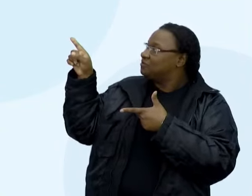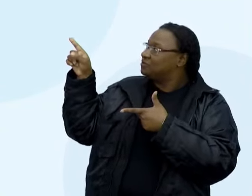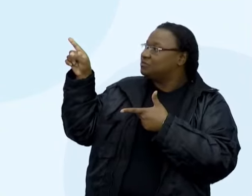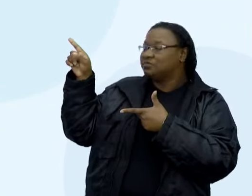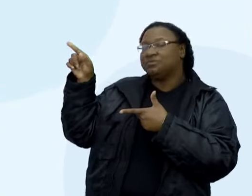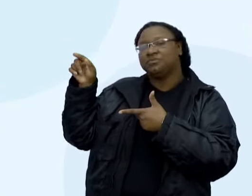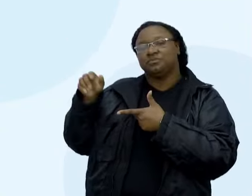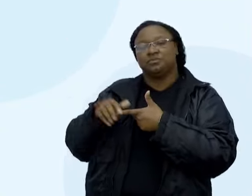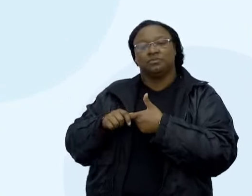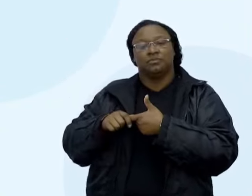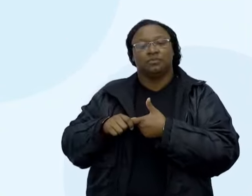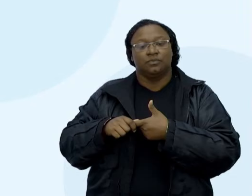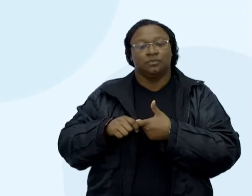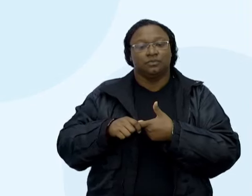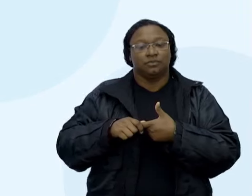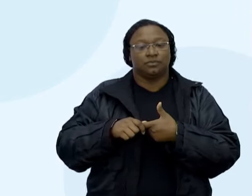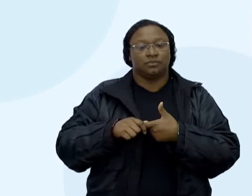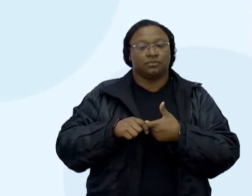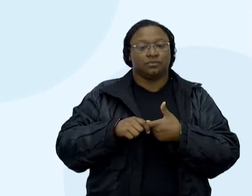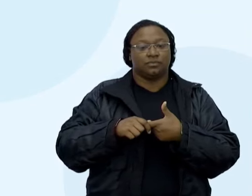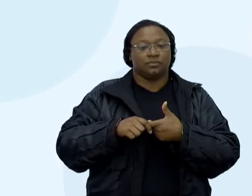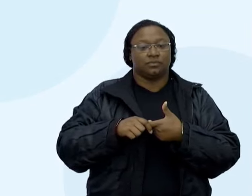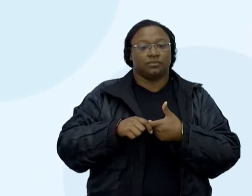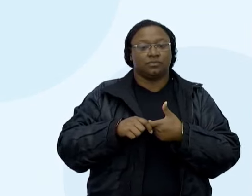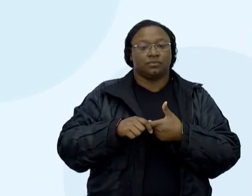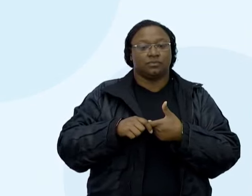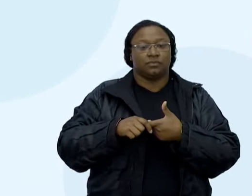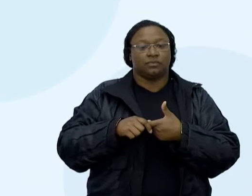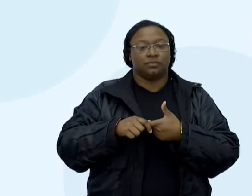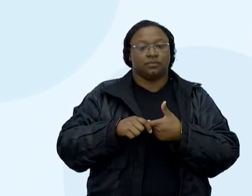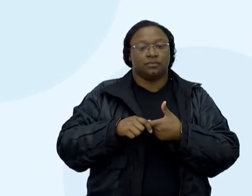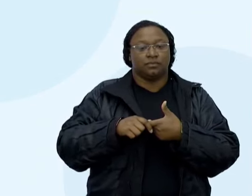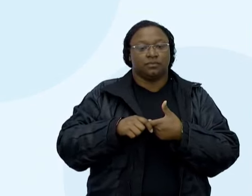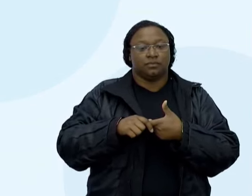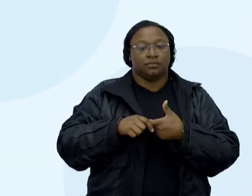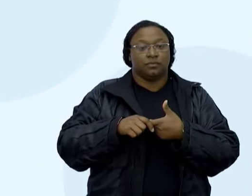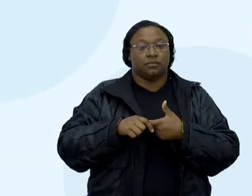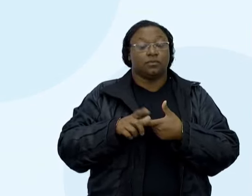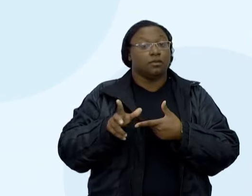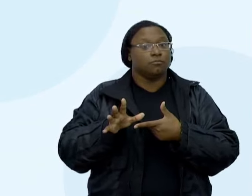ó, é só dividir isso aqui por